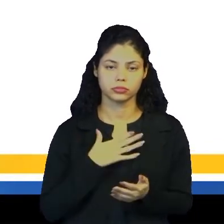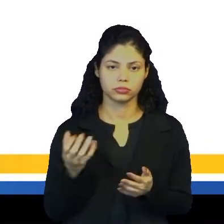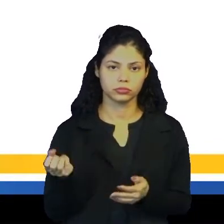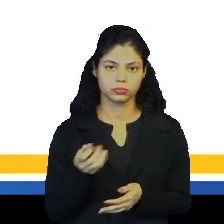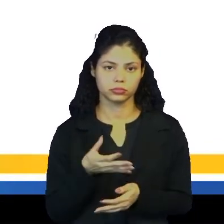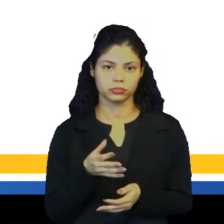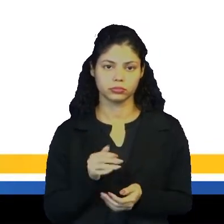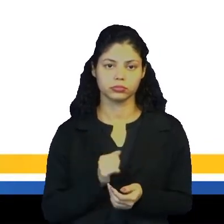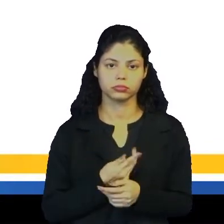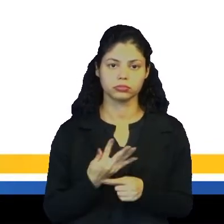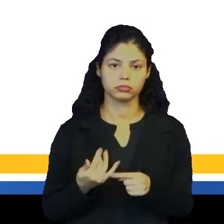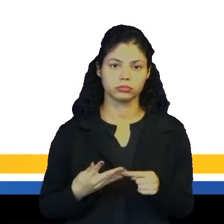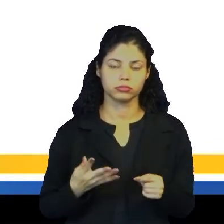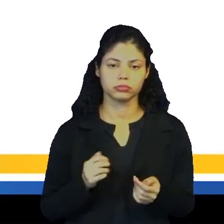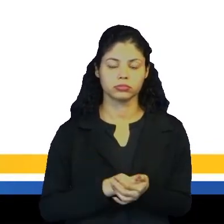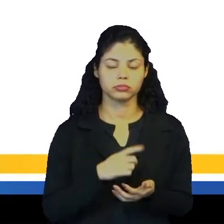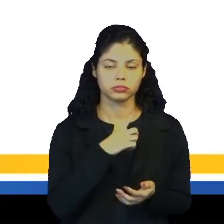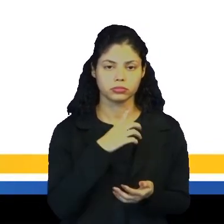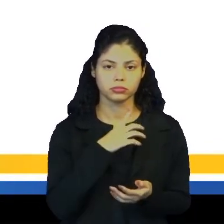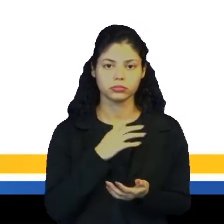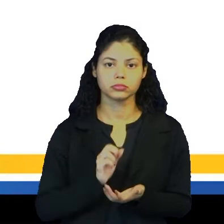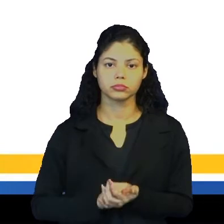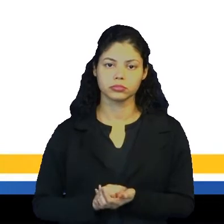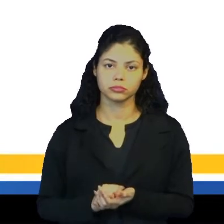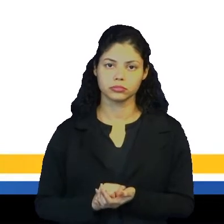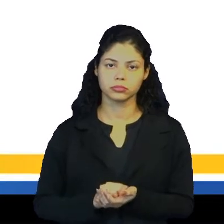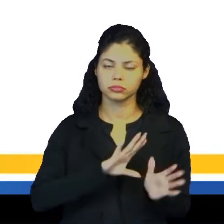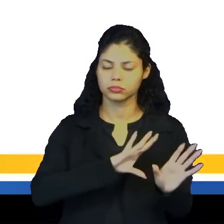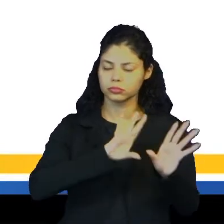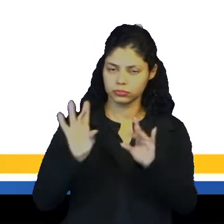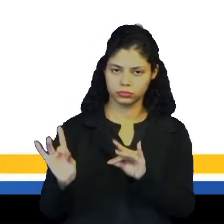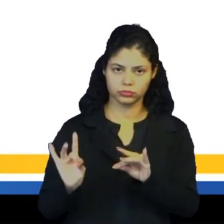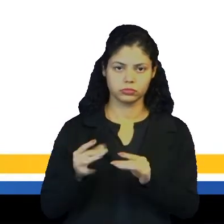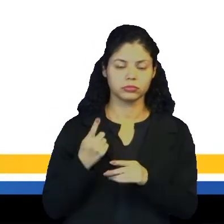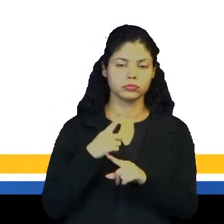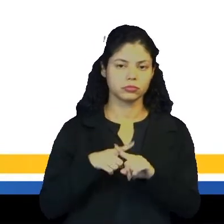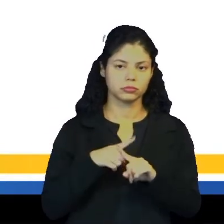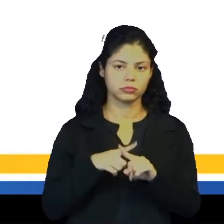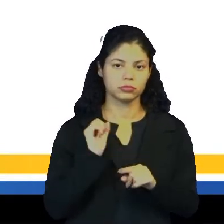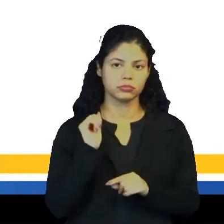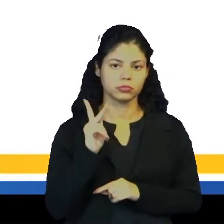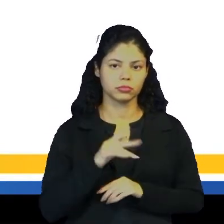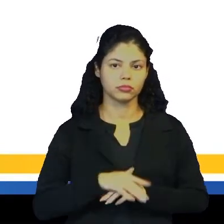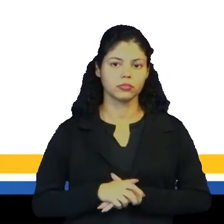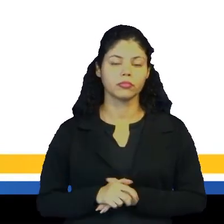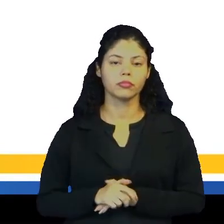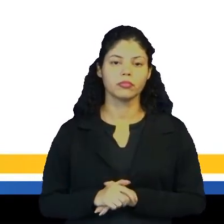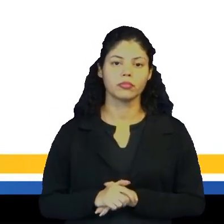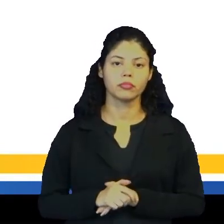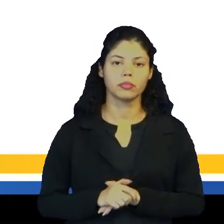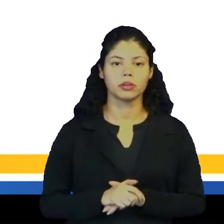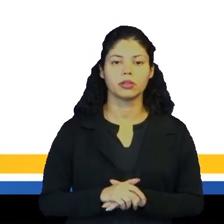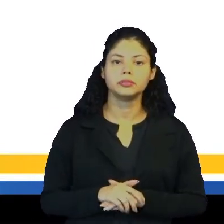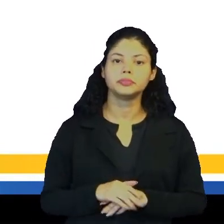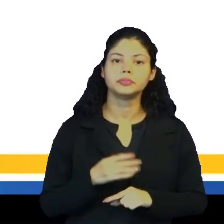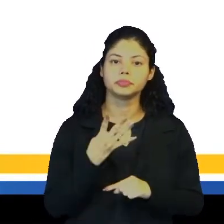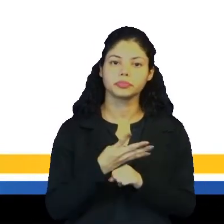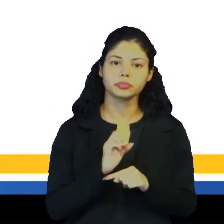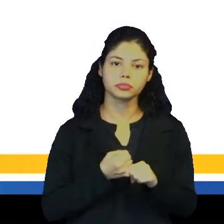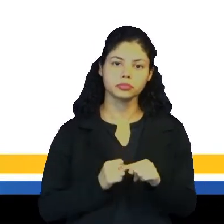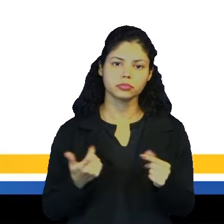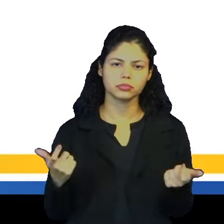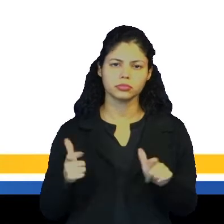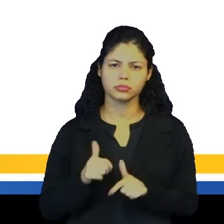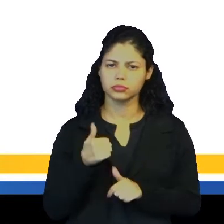novas frações, que nós obtivemos ela através dessa multiplicação, ok? Então, 48 é